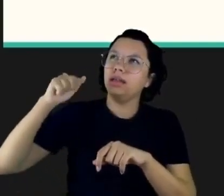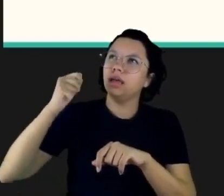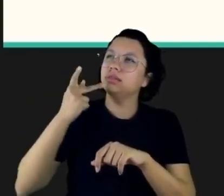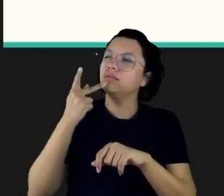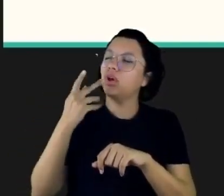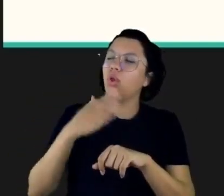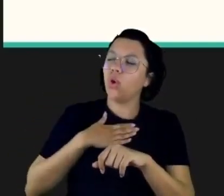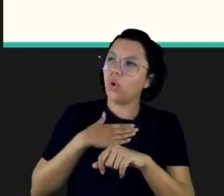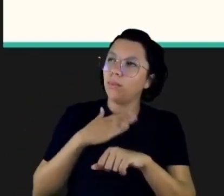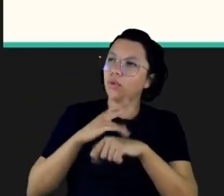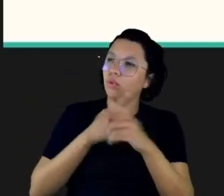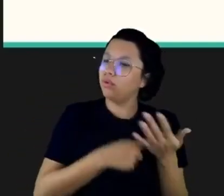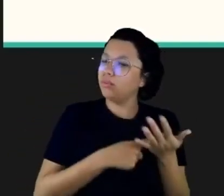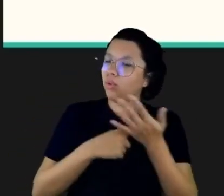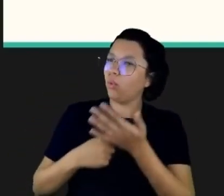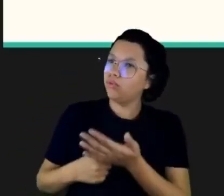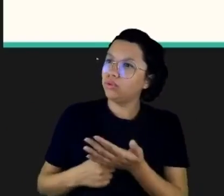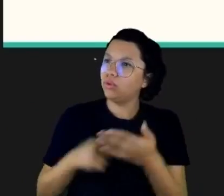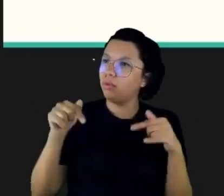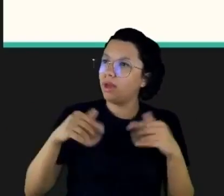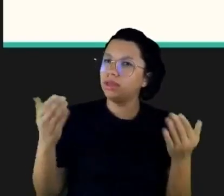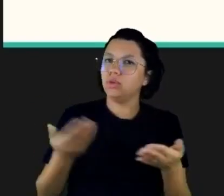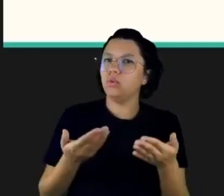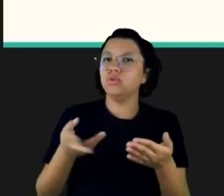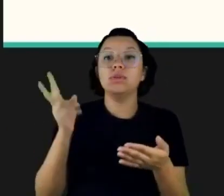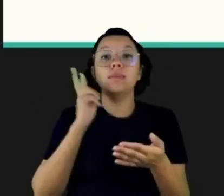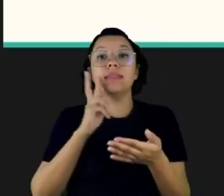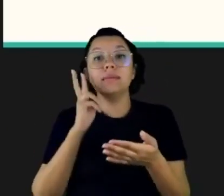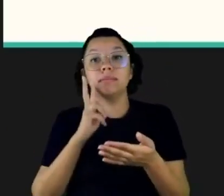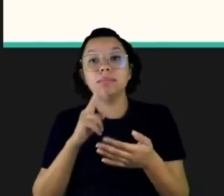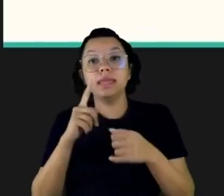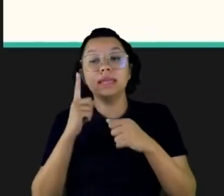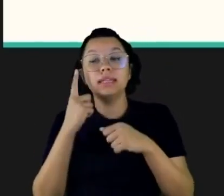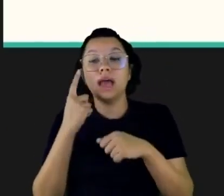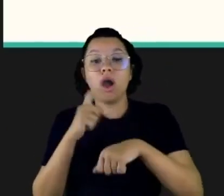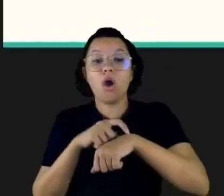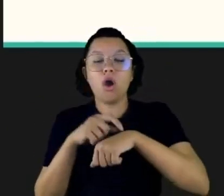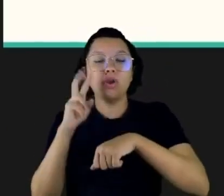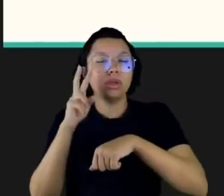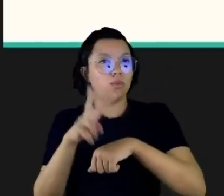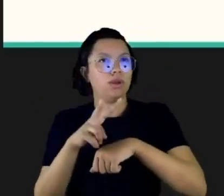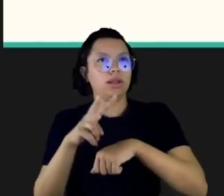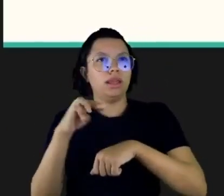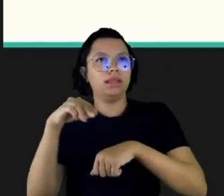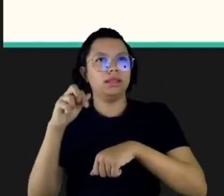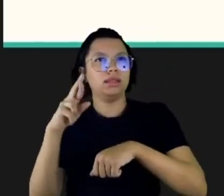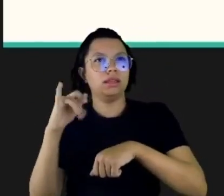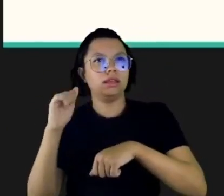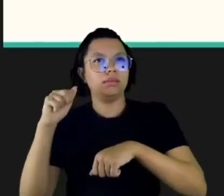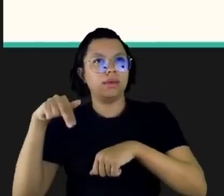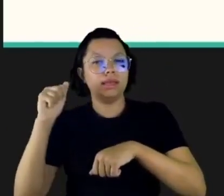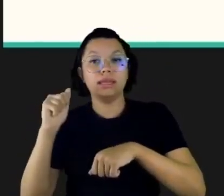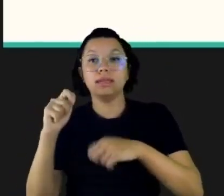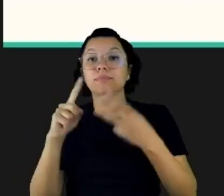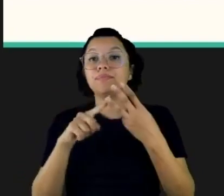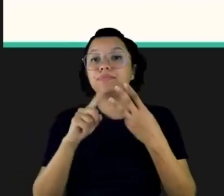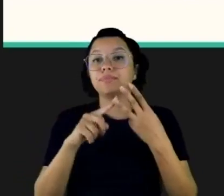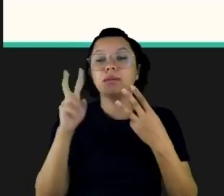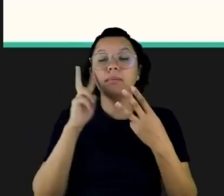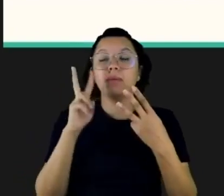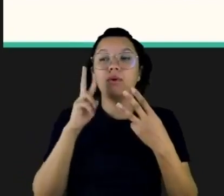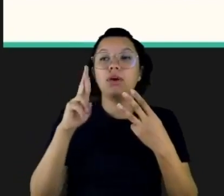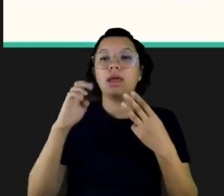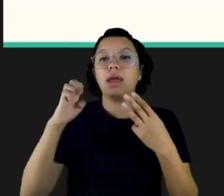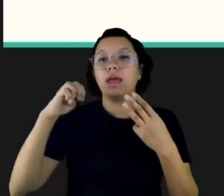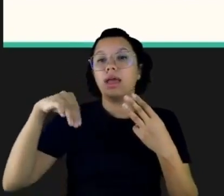hoje. Então, eu lembrei de tudo isso a hora que eu olhei na Mariana. E a memória remota é lá daqui 10 anos, que, nossa,